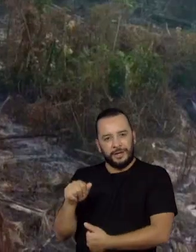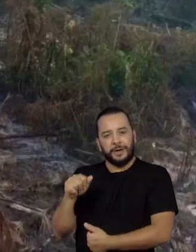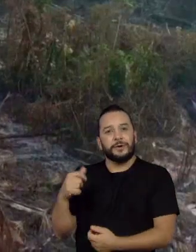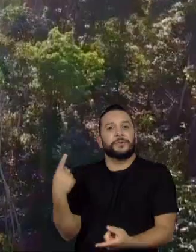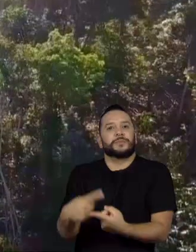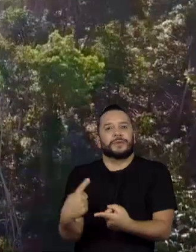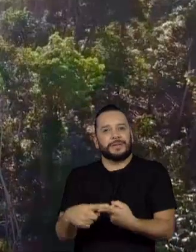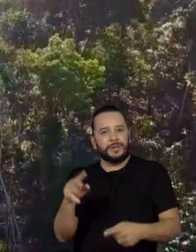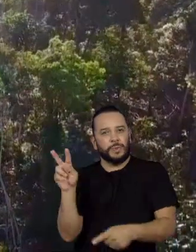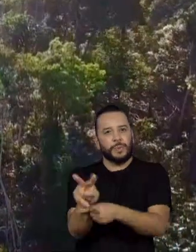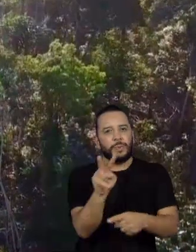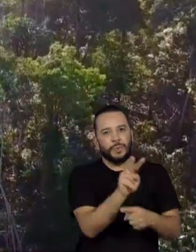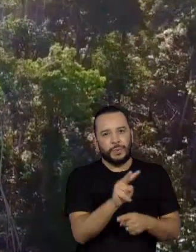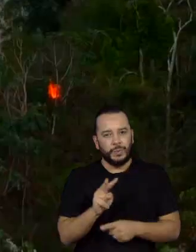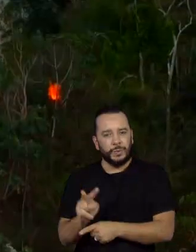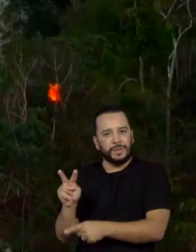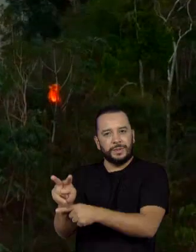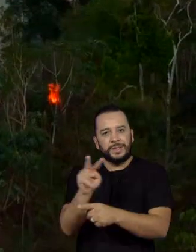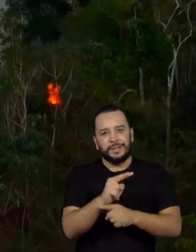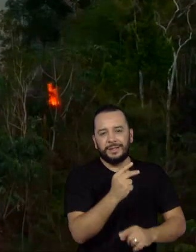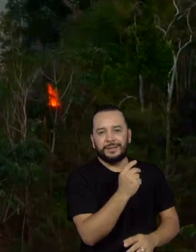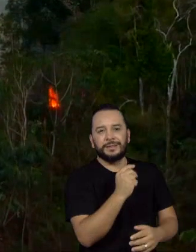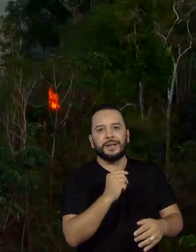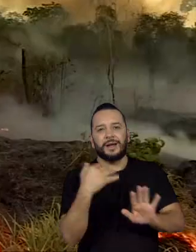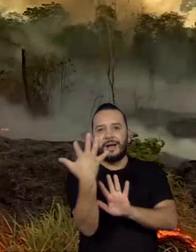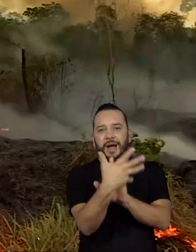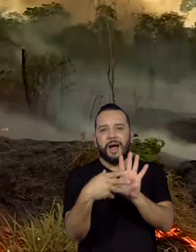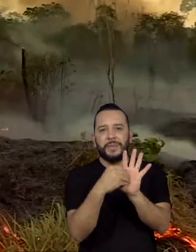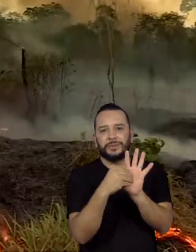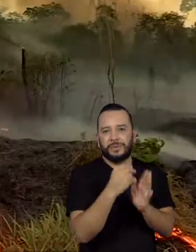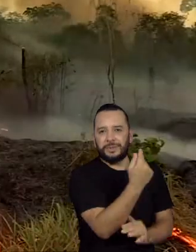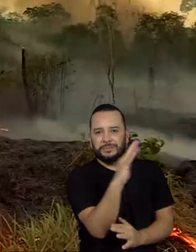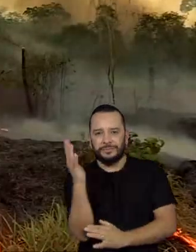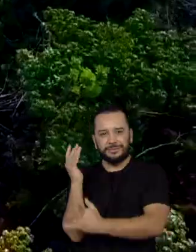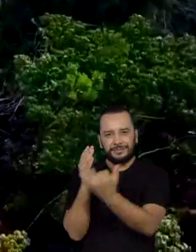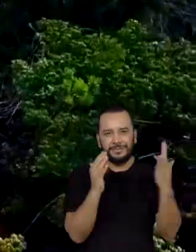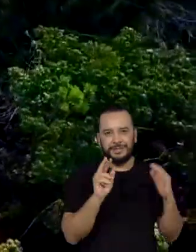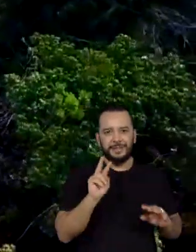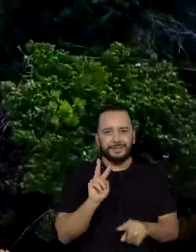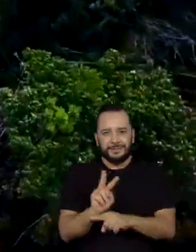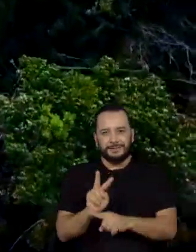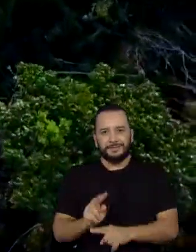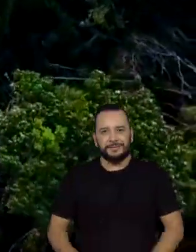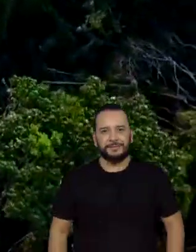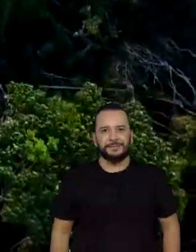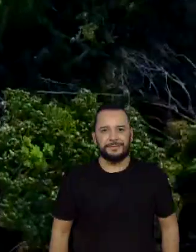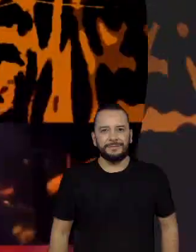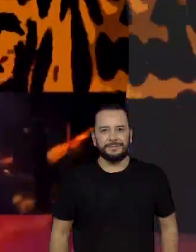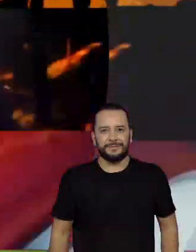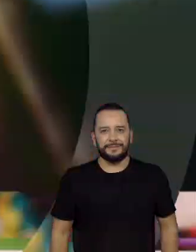pela atuação em defesa da maior floresta tropical.